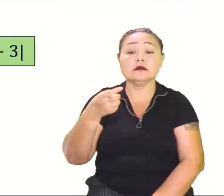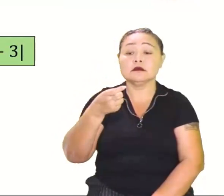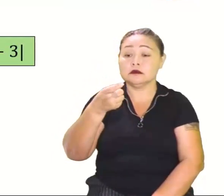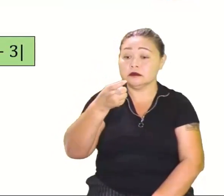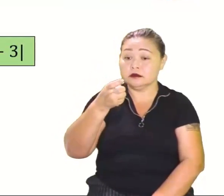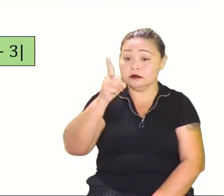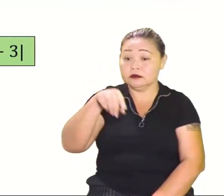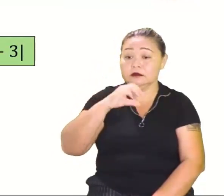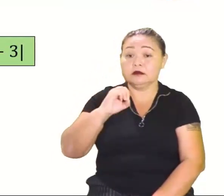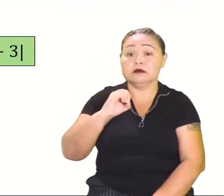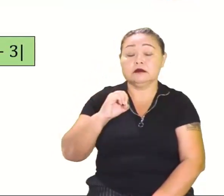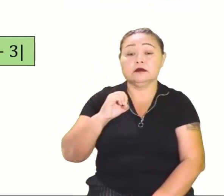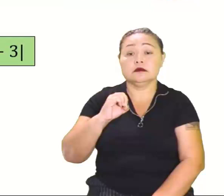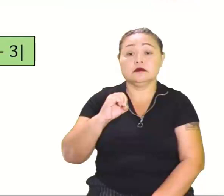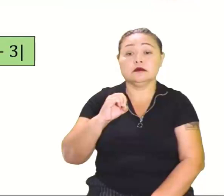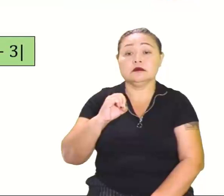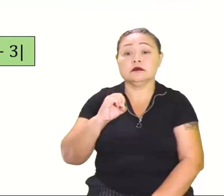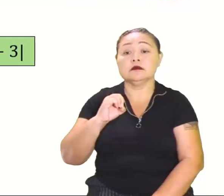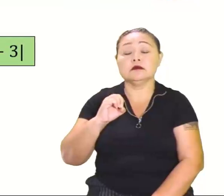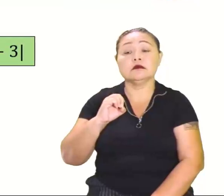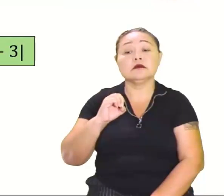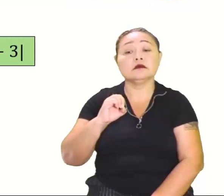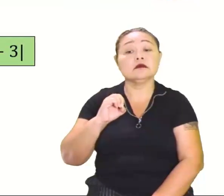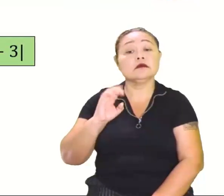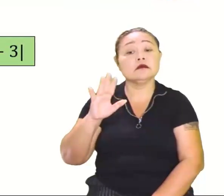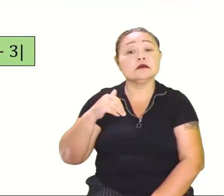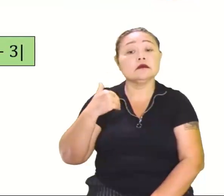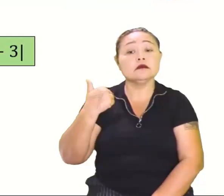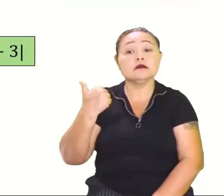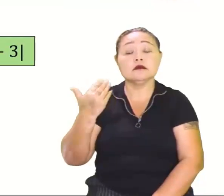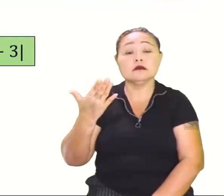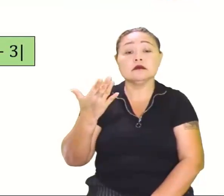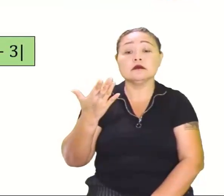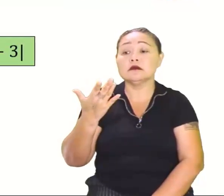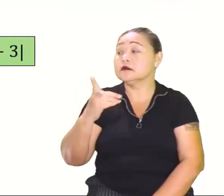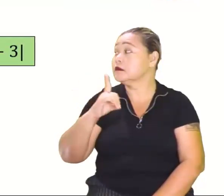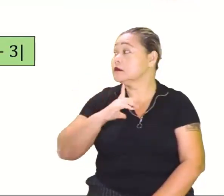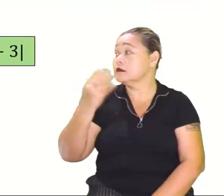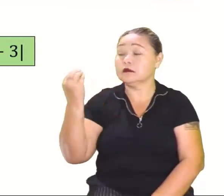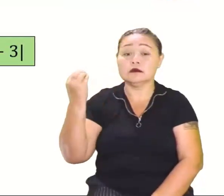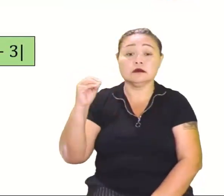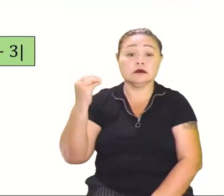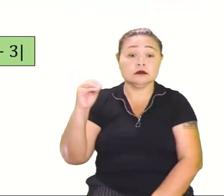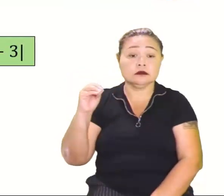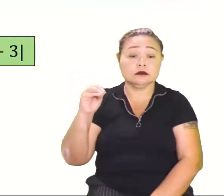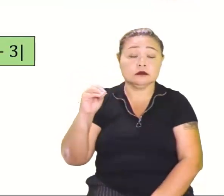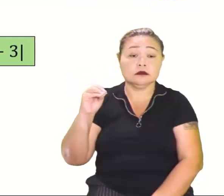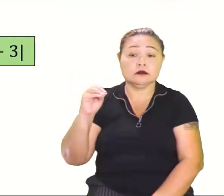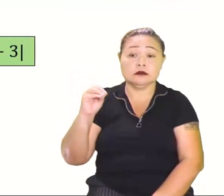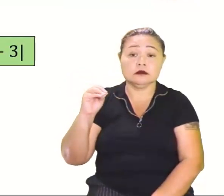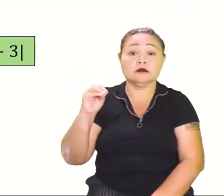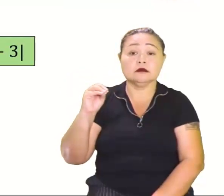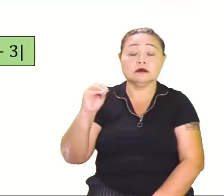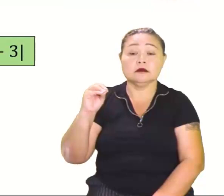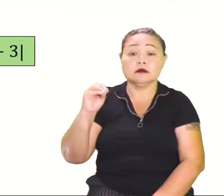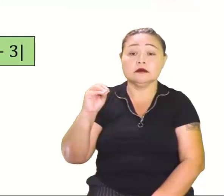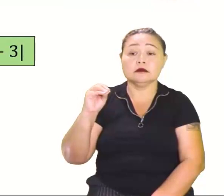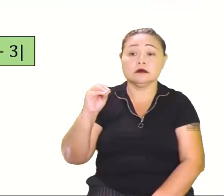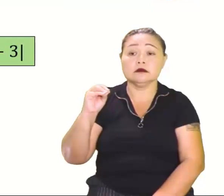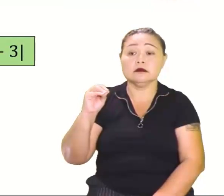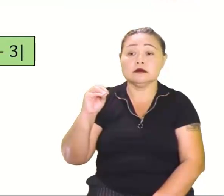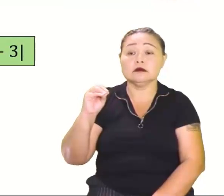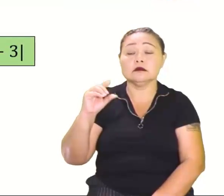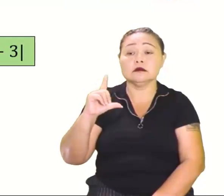x é 0, né? Isso mesmo. Então, quando a gente colocou quando o x era... 1, dá